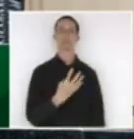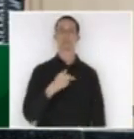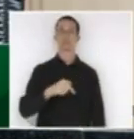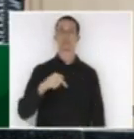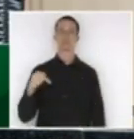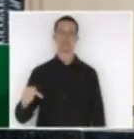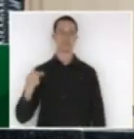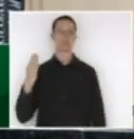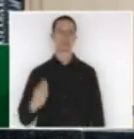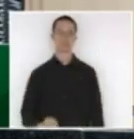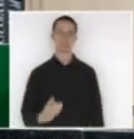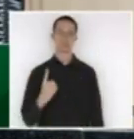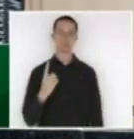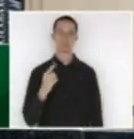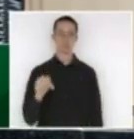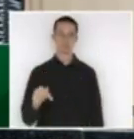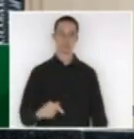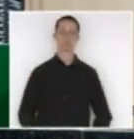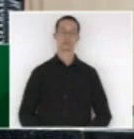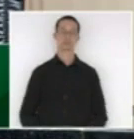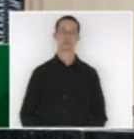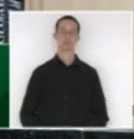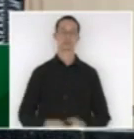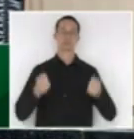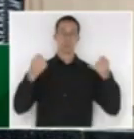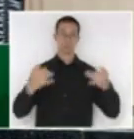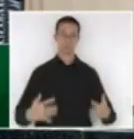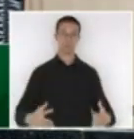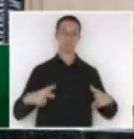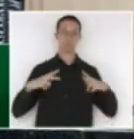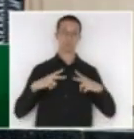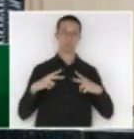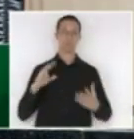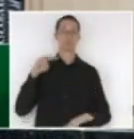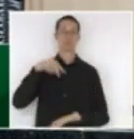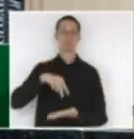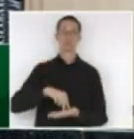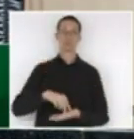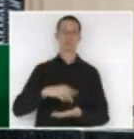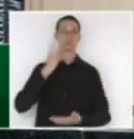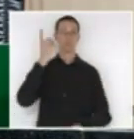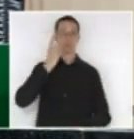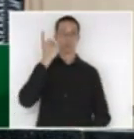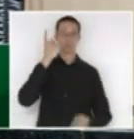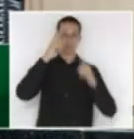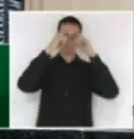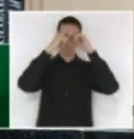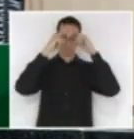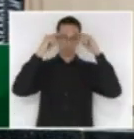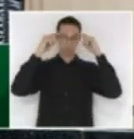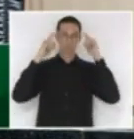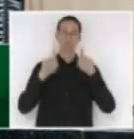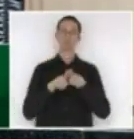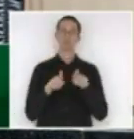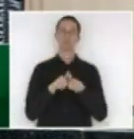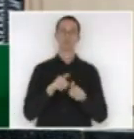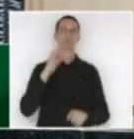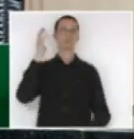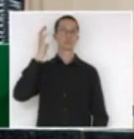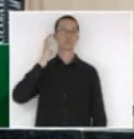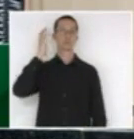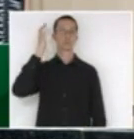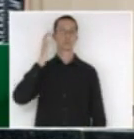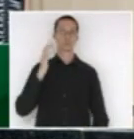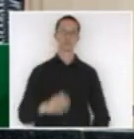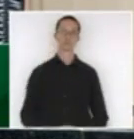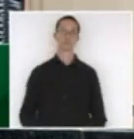0477/2017. Explicações pessoais. Fizeram uso da tribuna o senhor deputado Neudir Sareta e a senhora deputada Ana Paula Lima. Nada mais